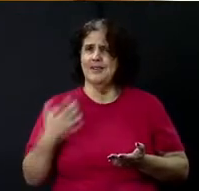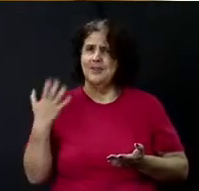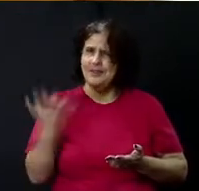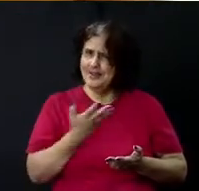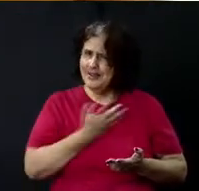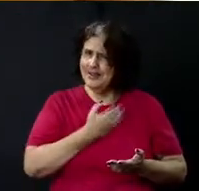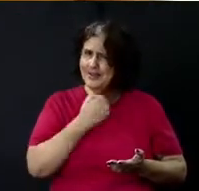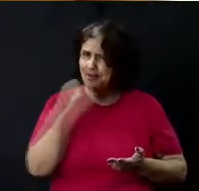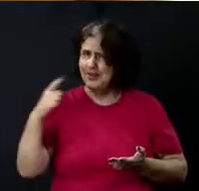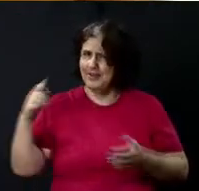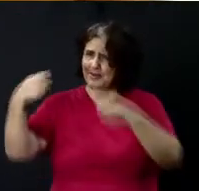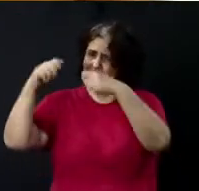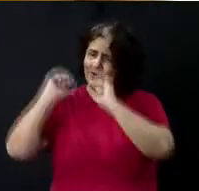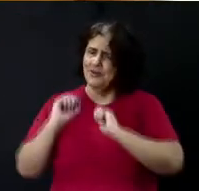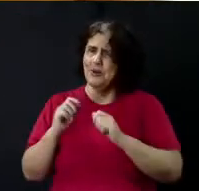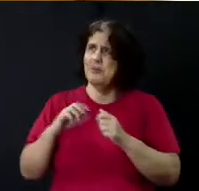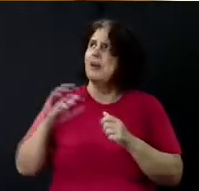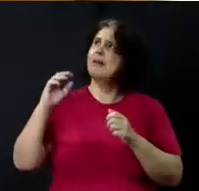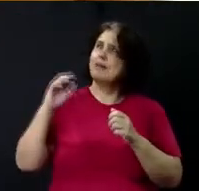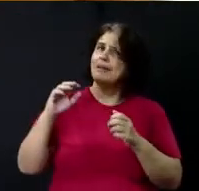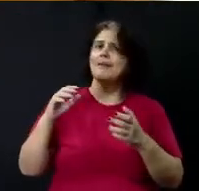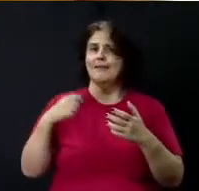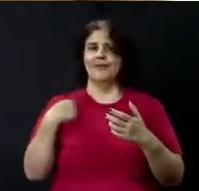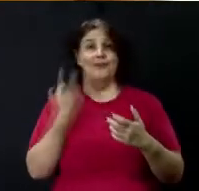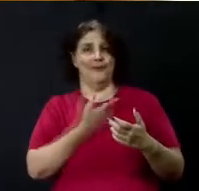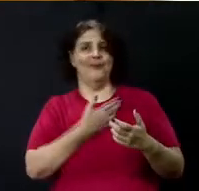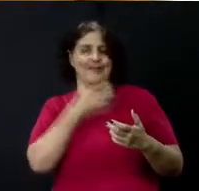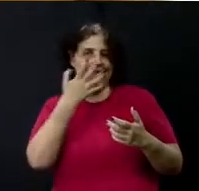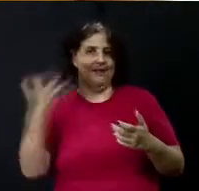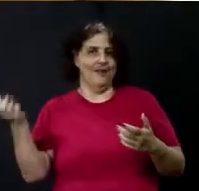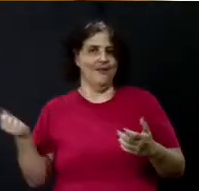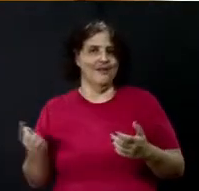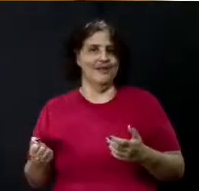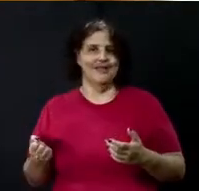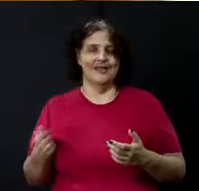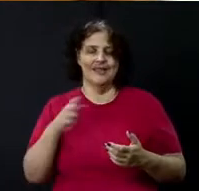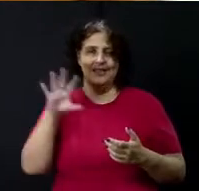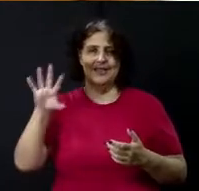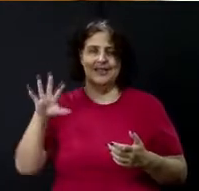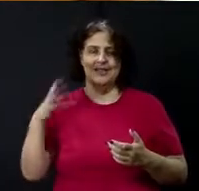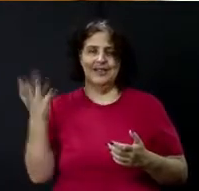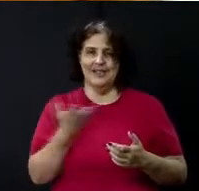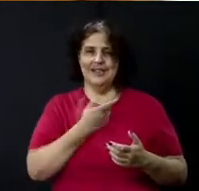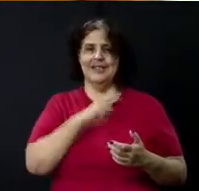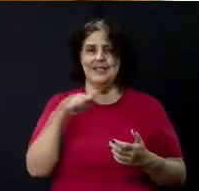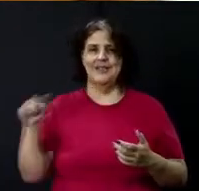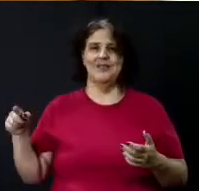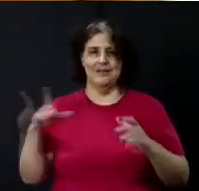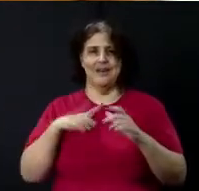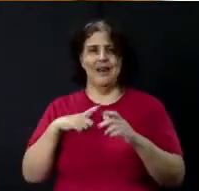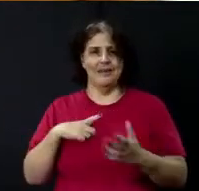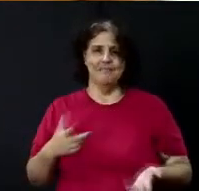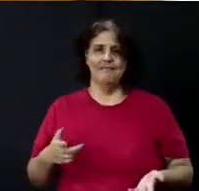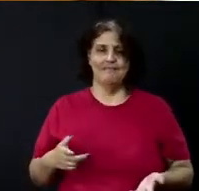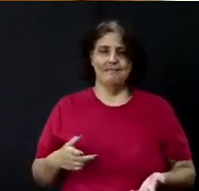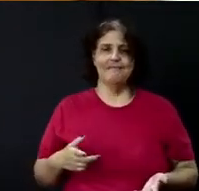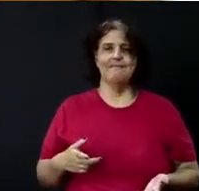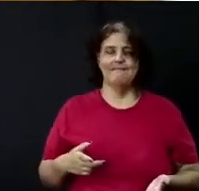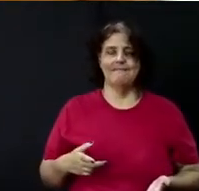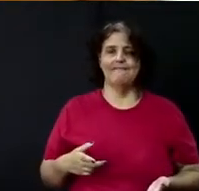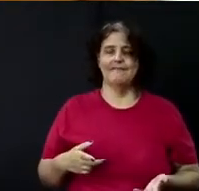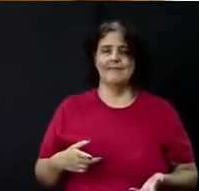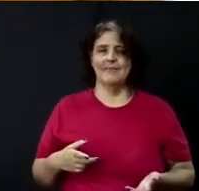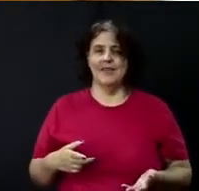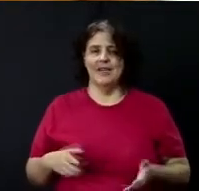que sejamos salvos? Talvez Deus tenha nos feito ver para que nós pudéssemos ver quem não